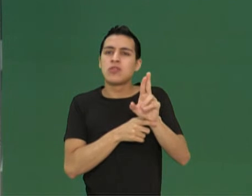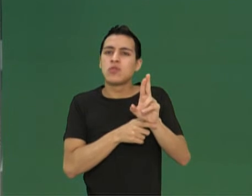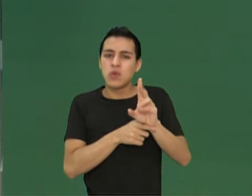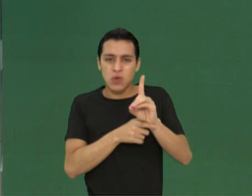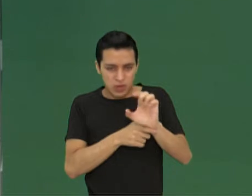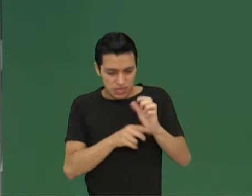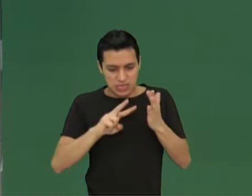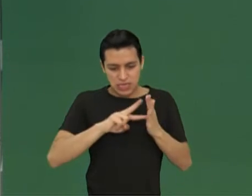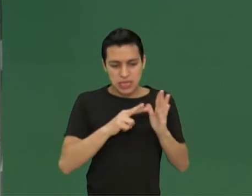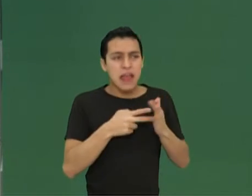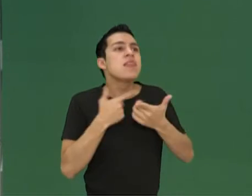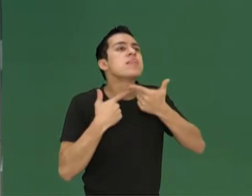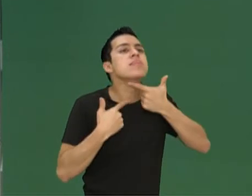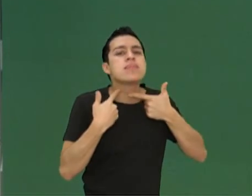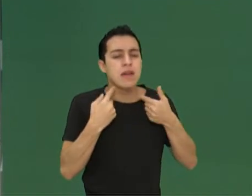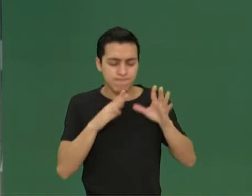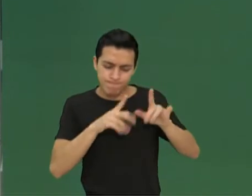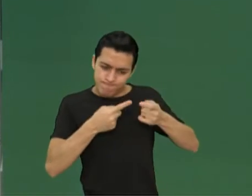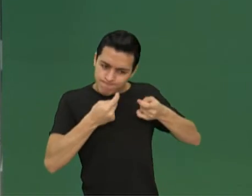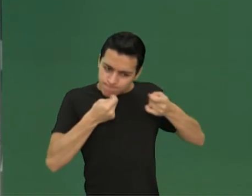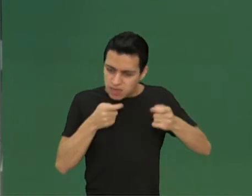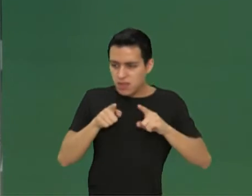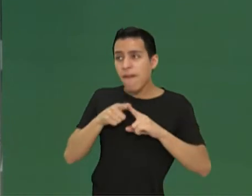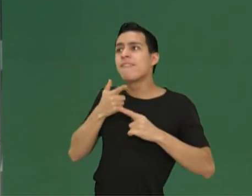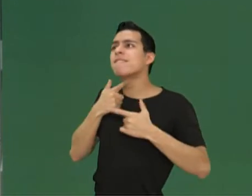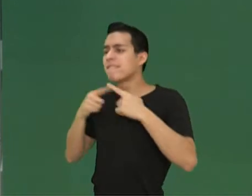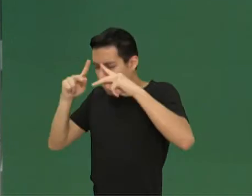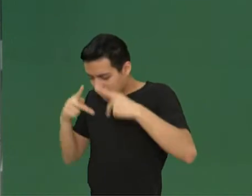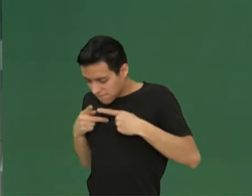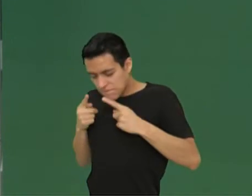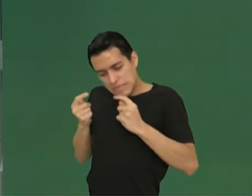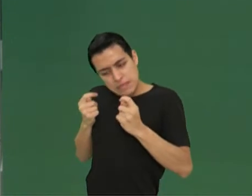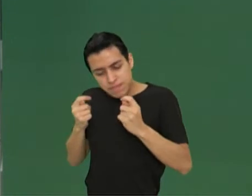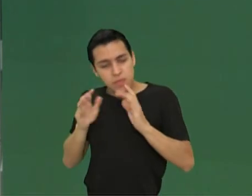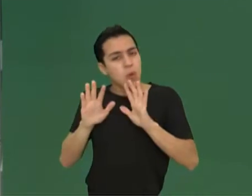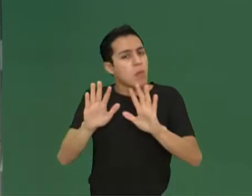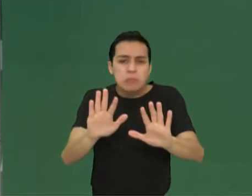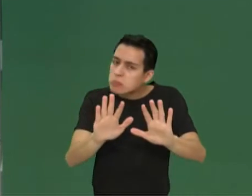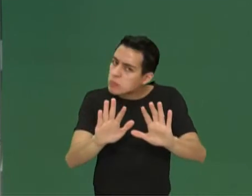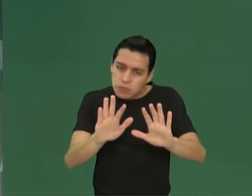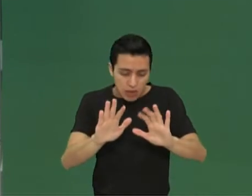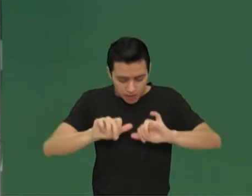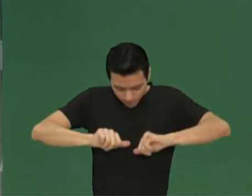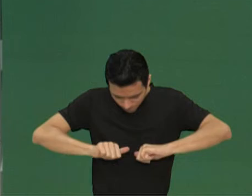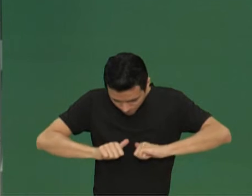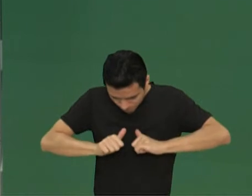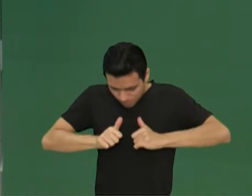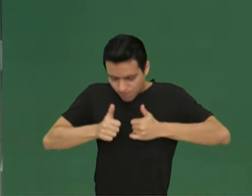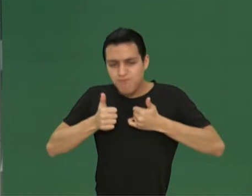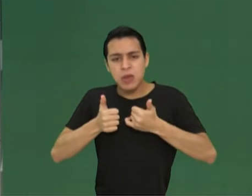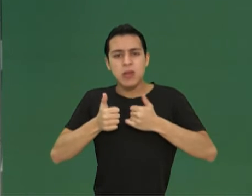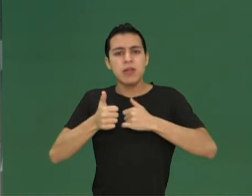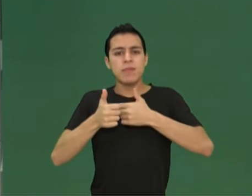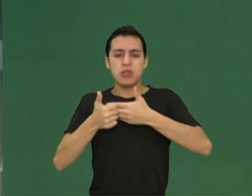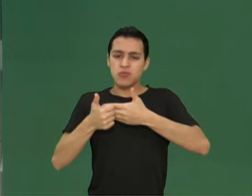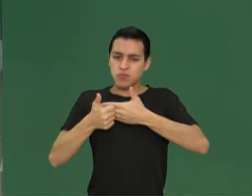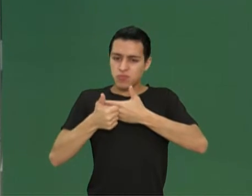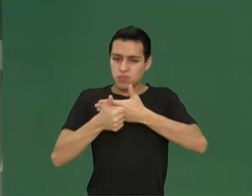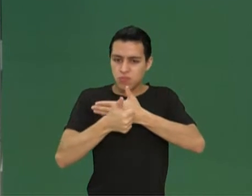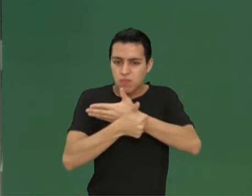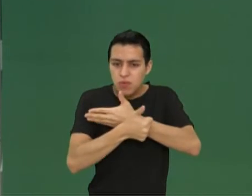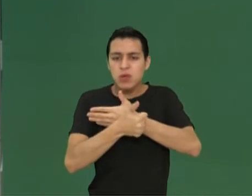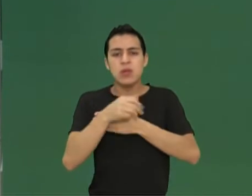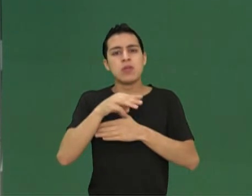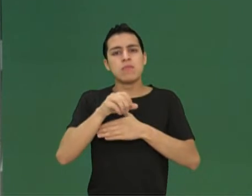lapidar as paixões, os desejos e as vontades individuais em prol de um melhoramento moral, tá? Um melhoramento